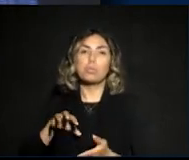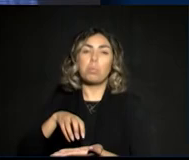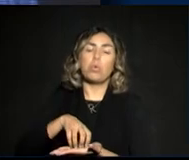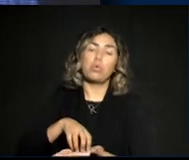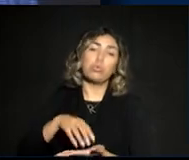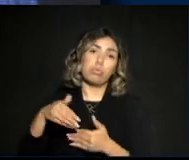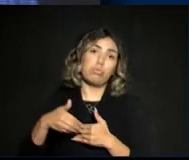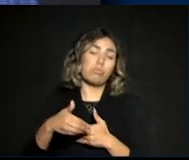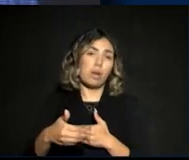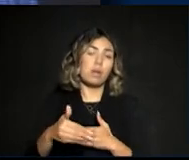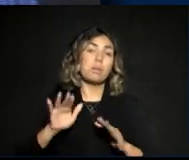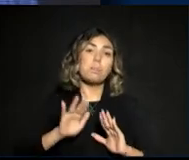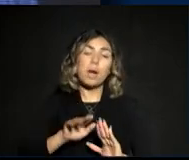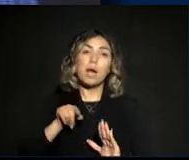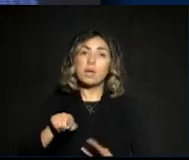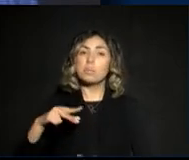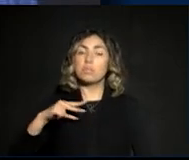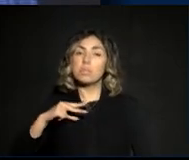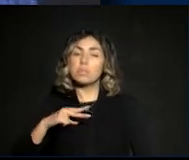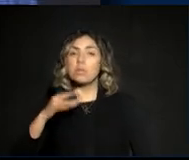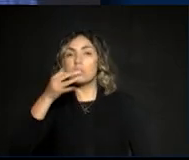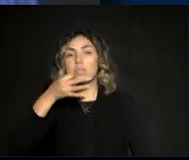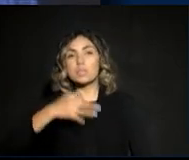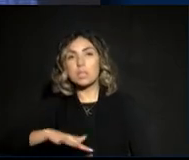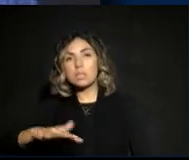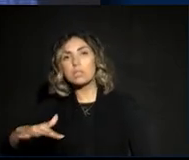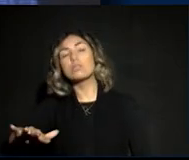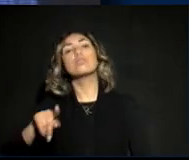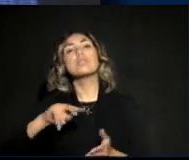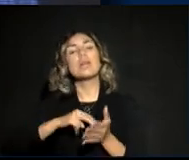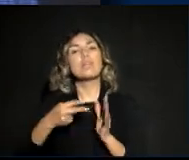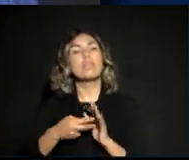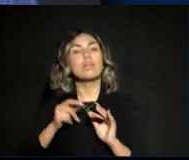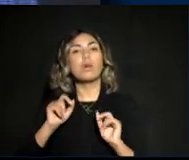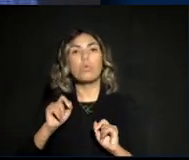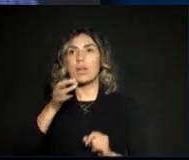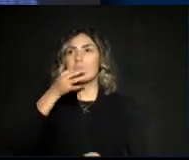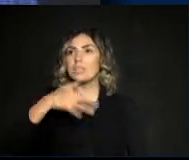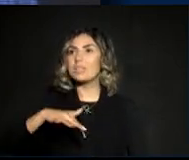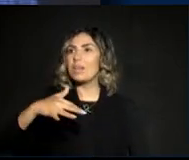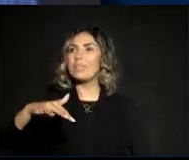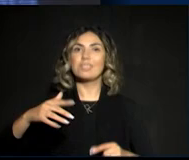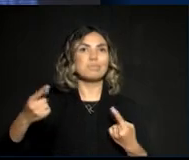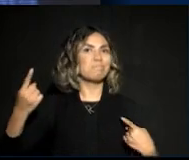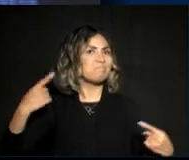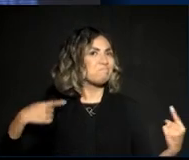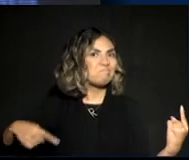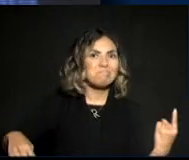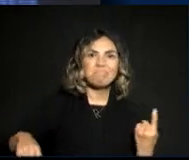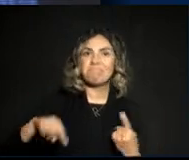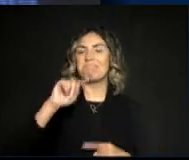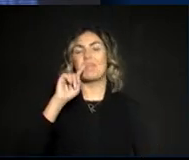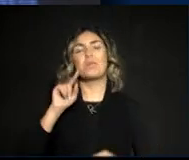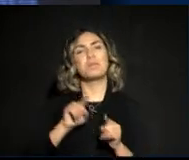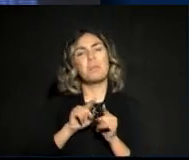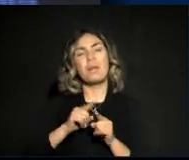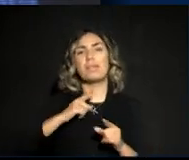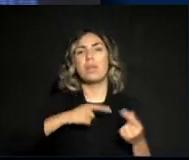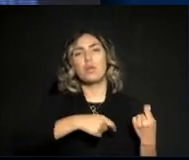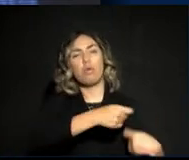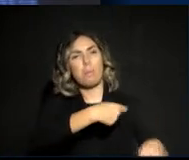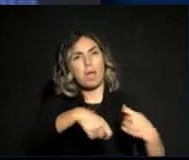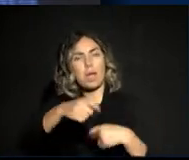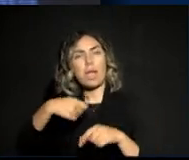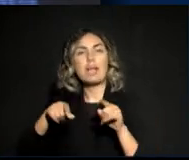pronta para sair e essa privatização de Santos para representar o renascimento da Baixada Santista do ponto de vista do Comércio interior